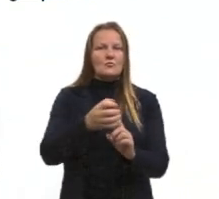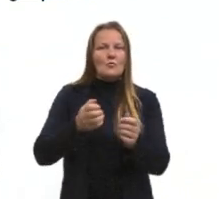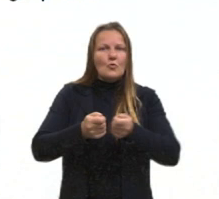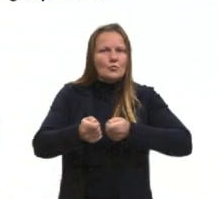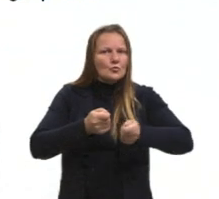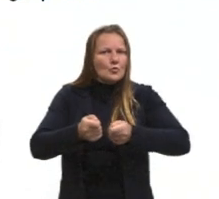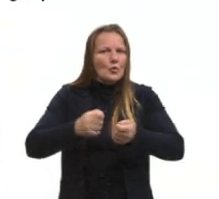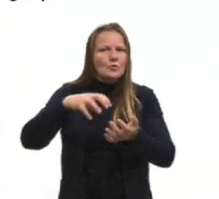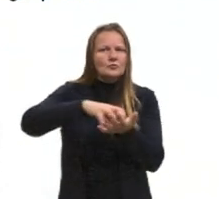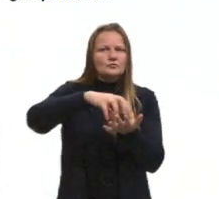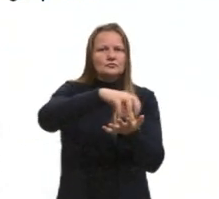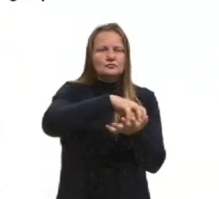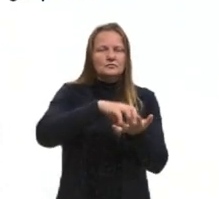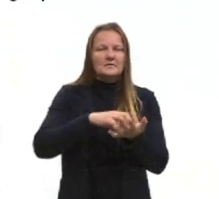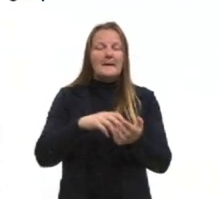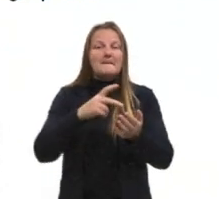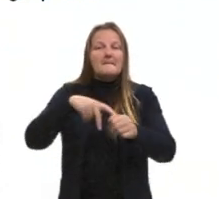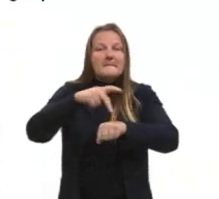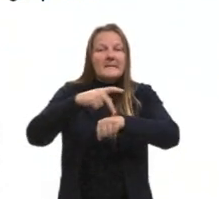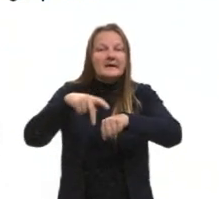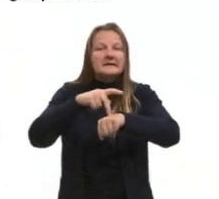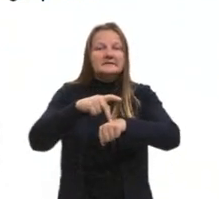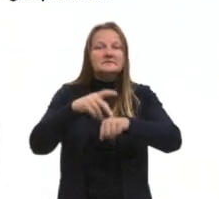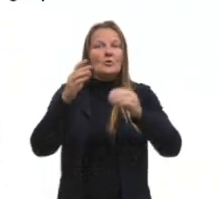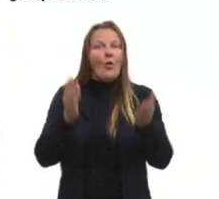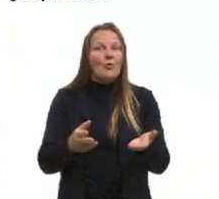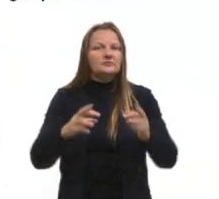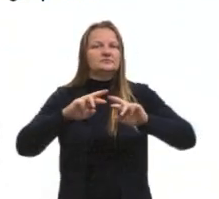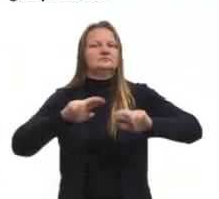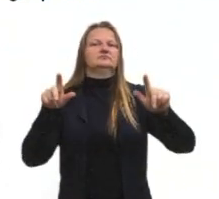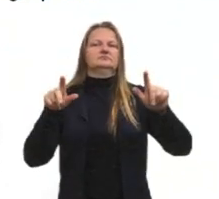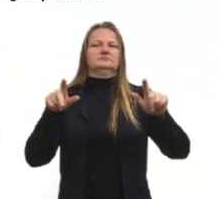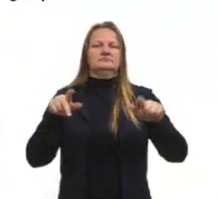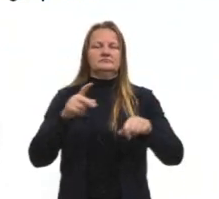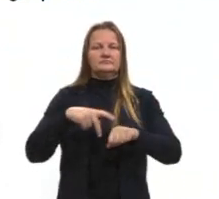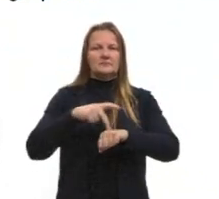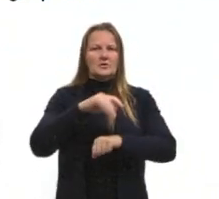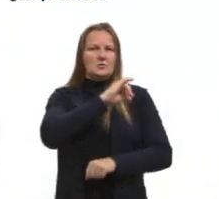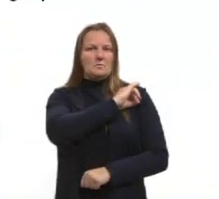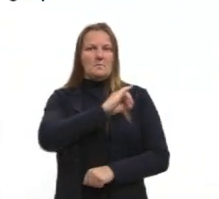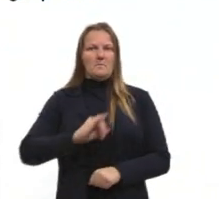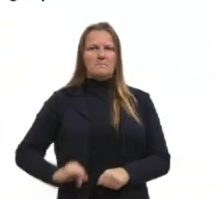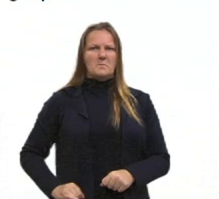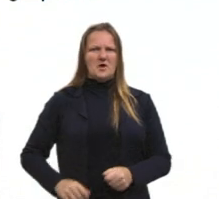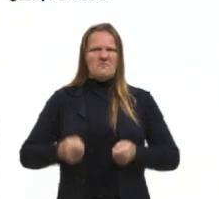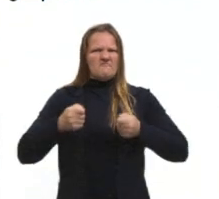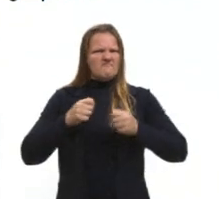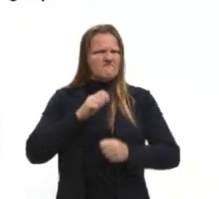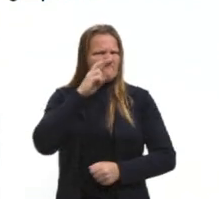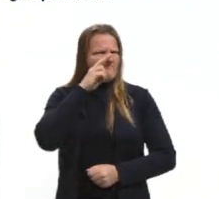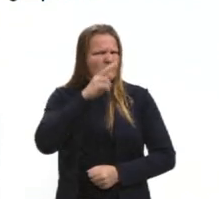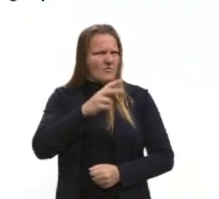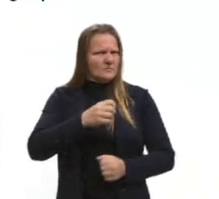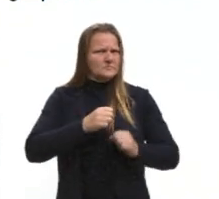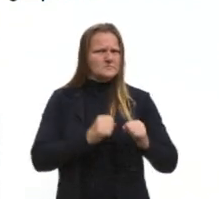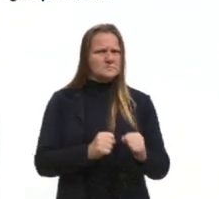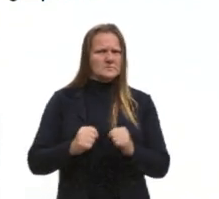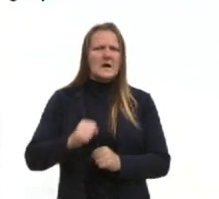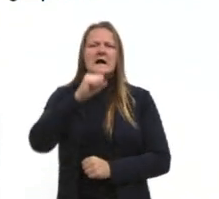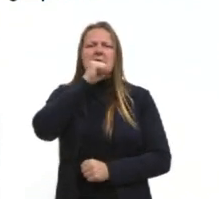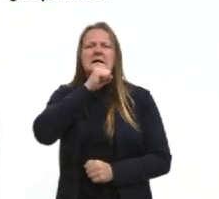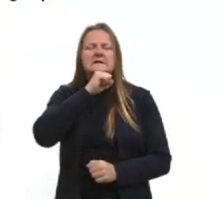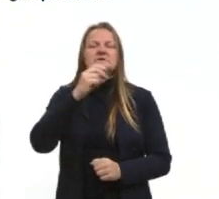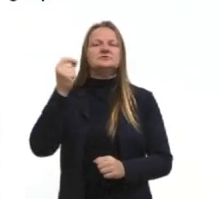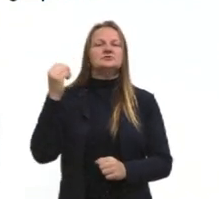os países que a gente conhece hoje era um era um impérios né relacionados a isso só que